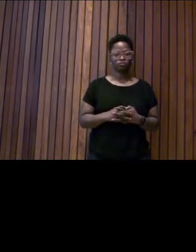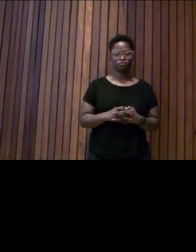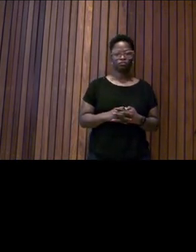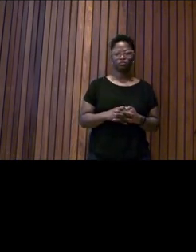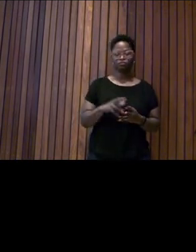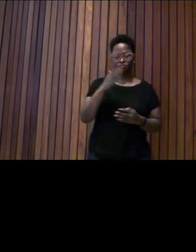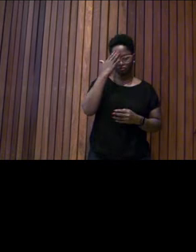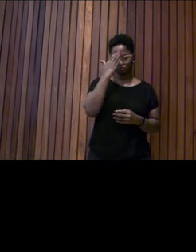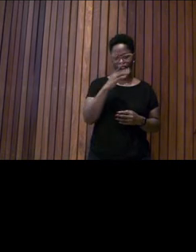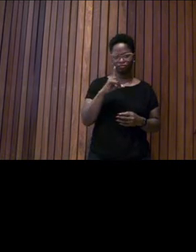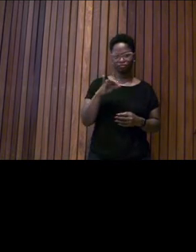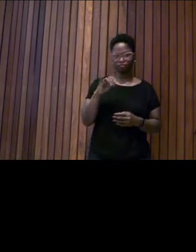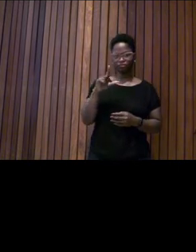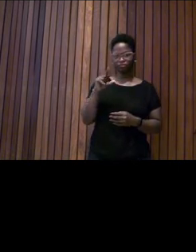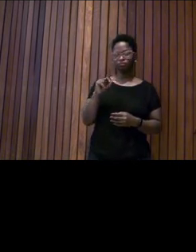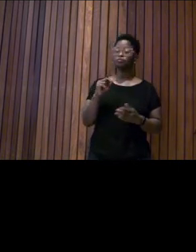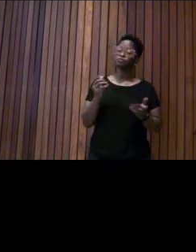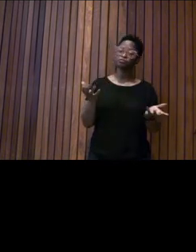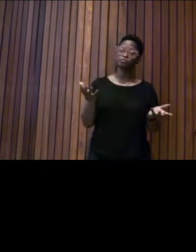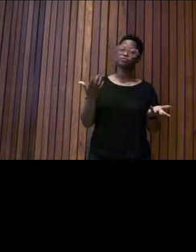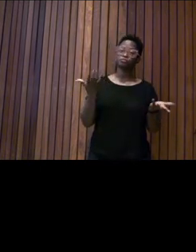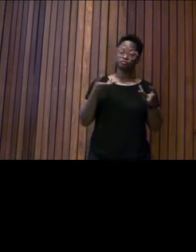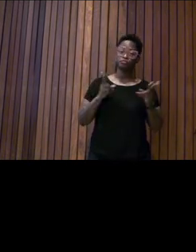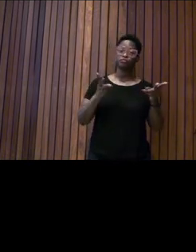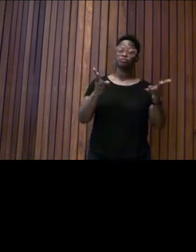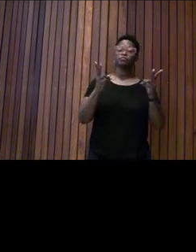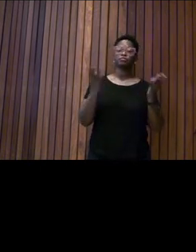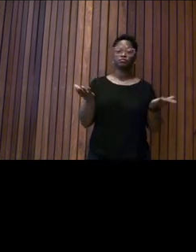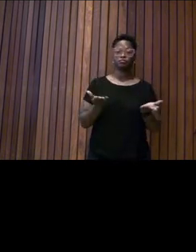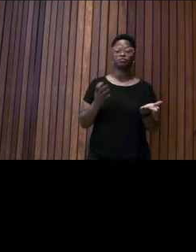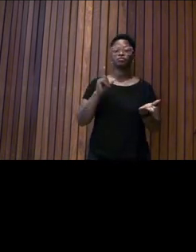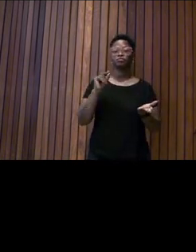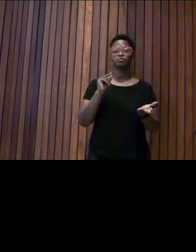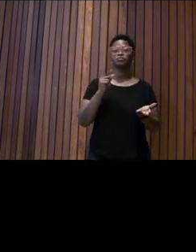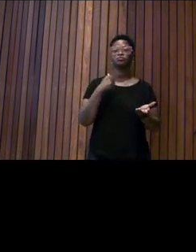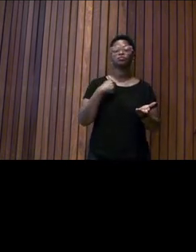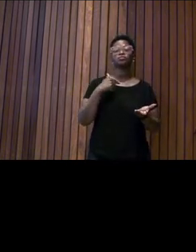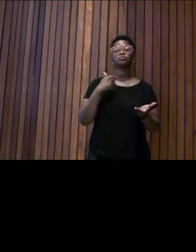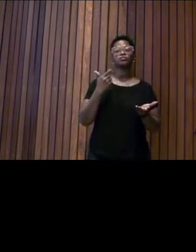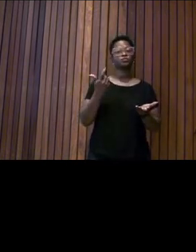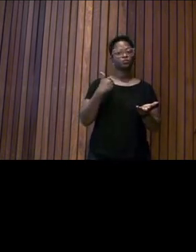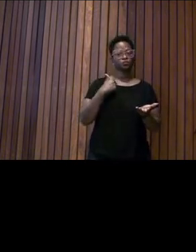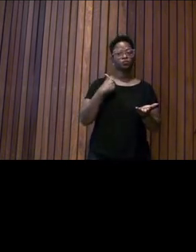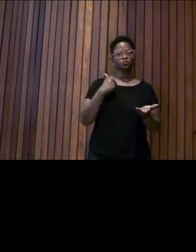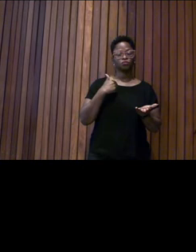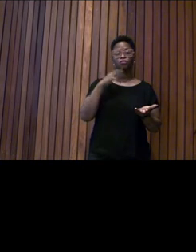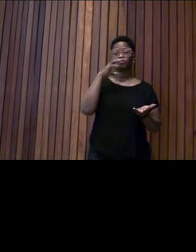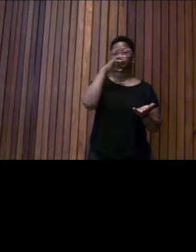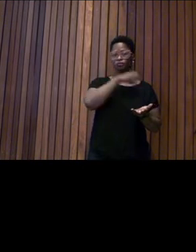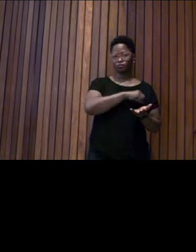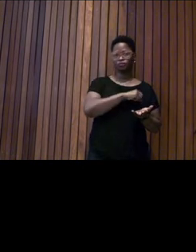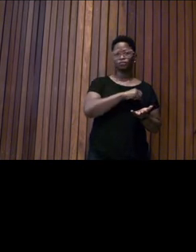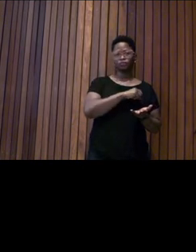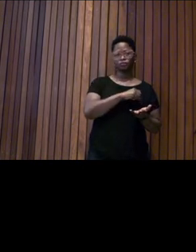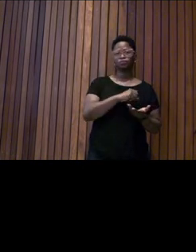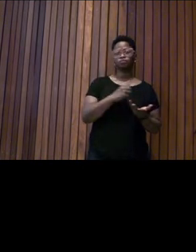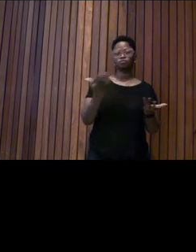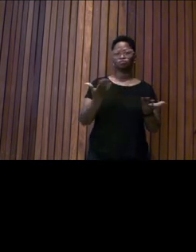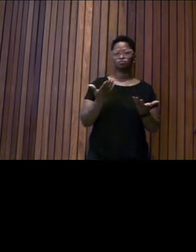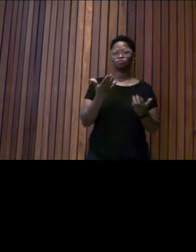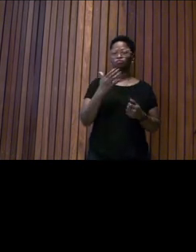Obrigada, Diego. Bom, dando continuidade, então, eu vou, assim, só passar rapidamente aí.